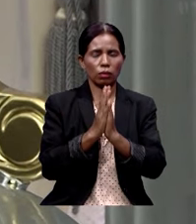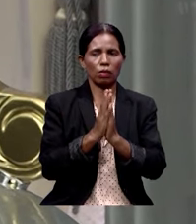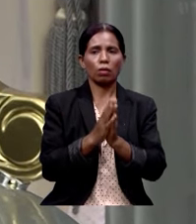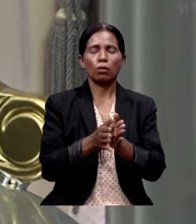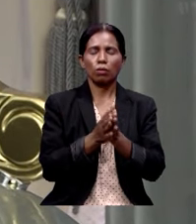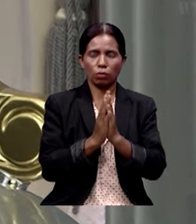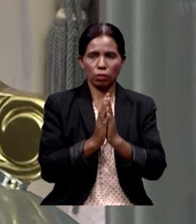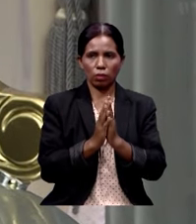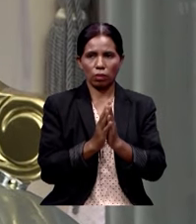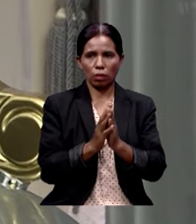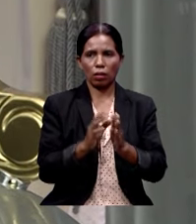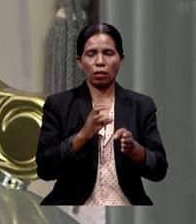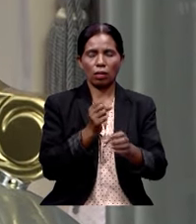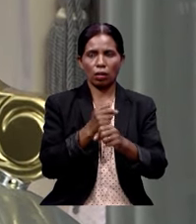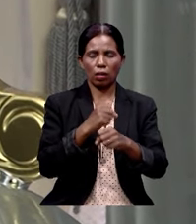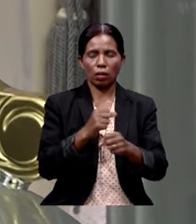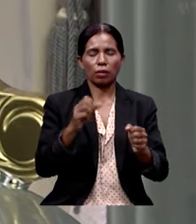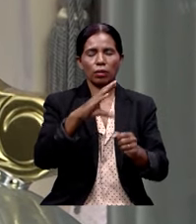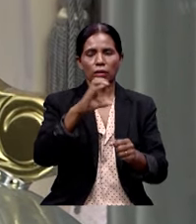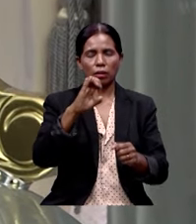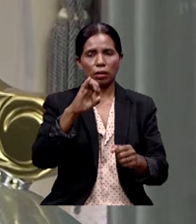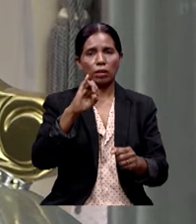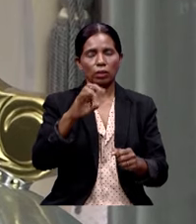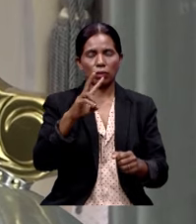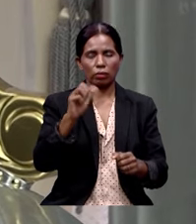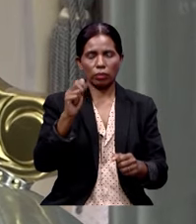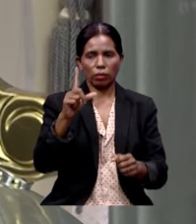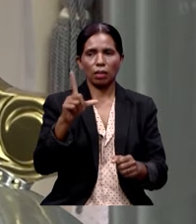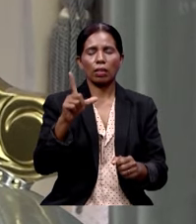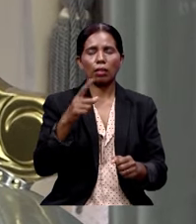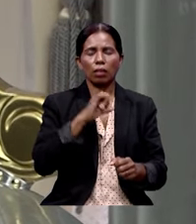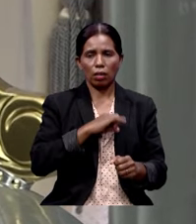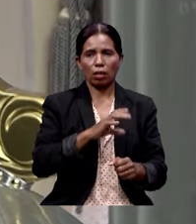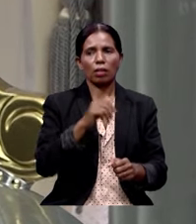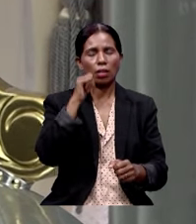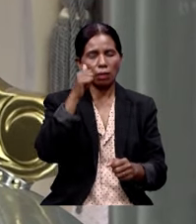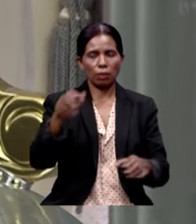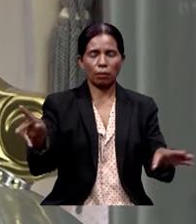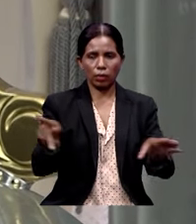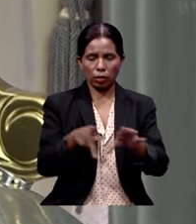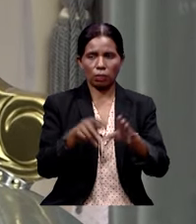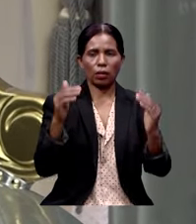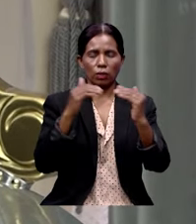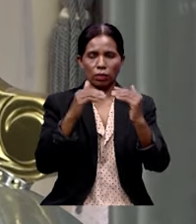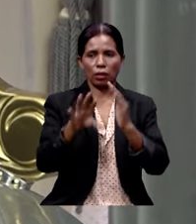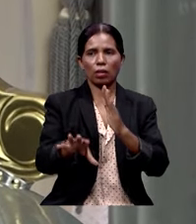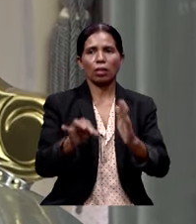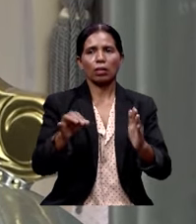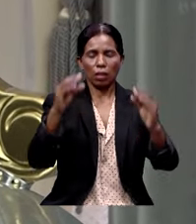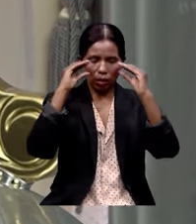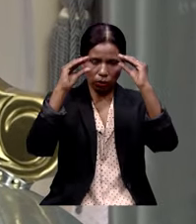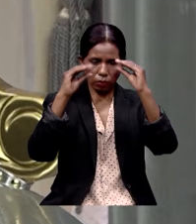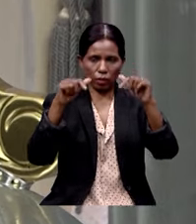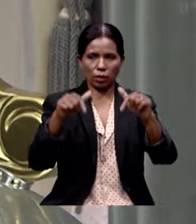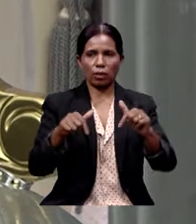pedido Lubuquida, antes o almirante Silva Ribeiro tinha tempo, ao Inga tinha moça, a mãe participou da reunião, tinha civil, mas tinha Hanuri vale